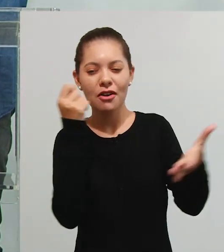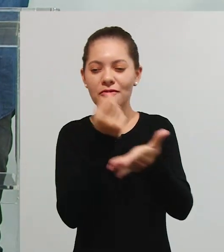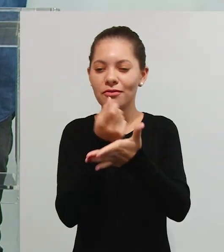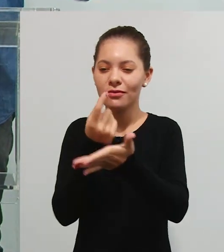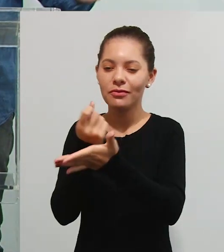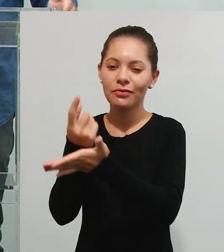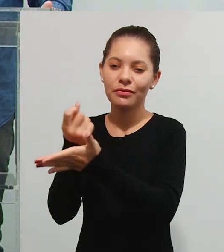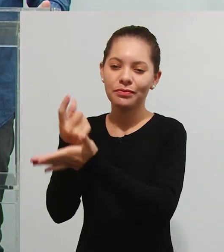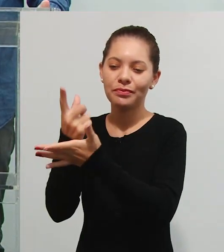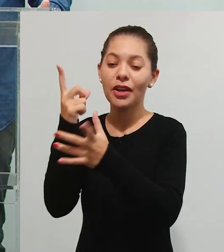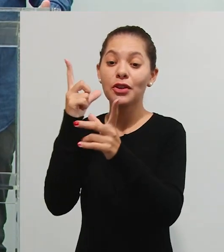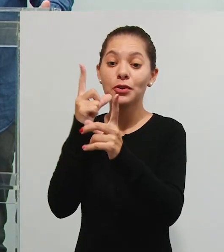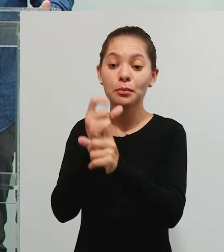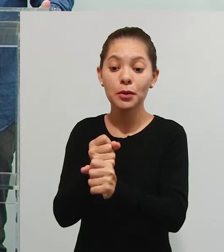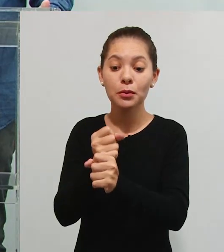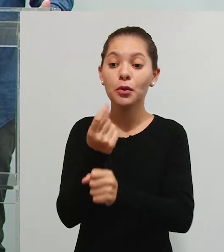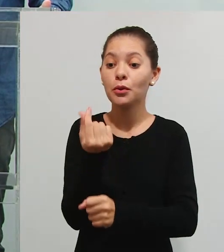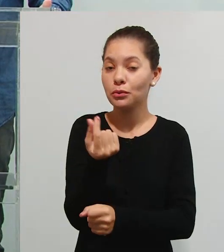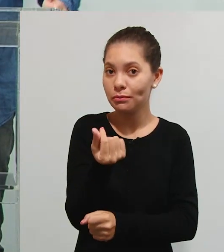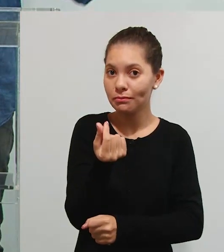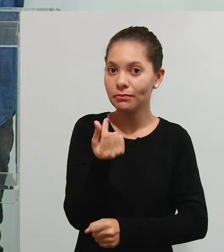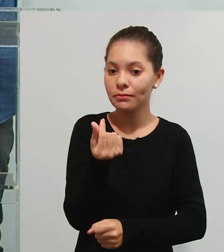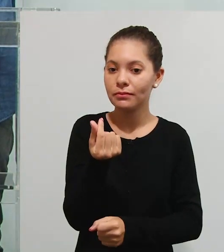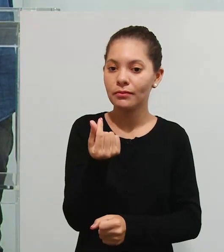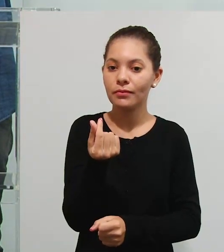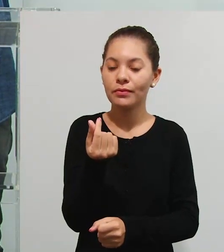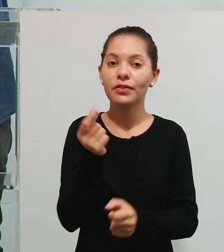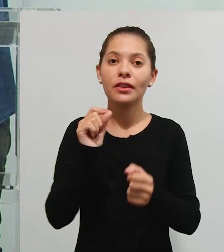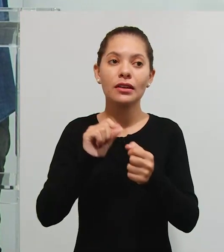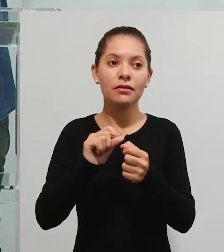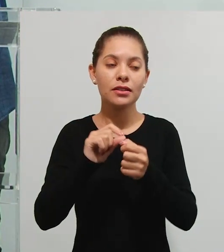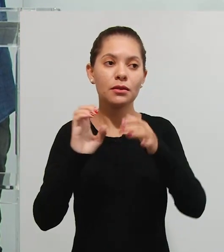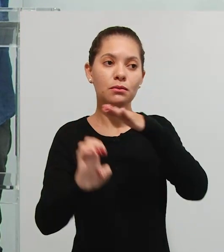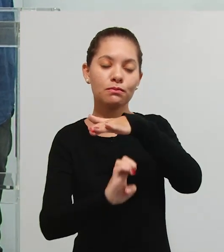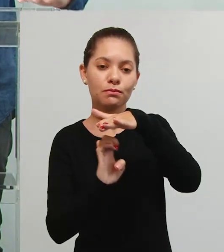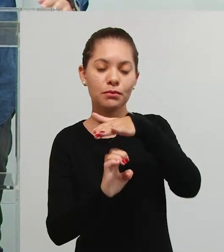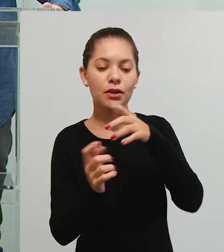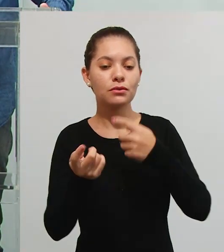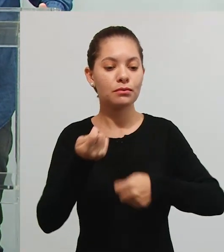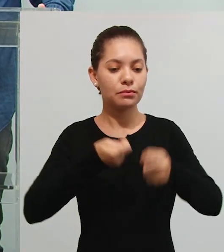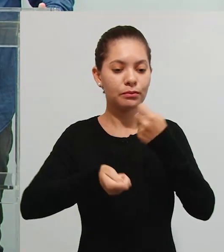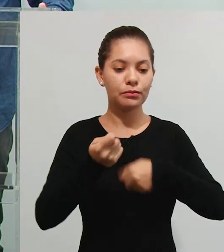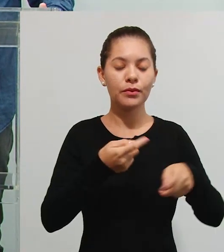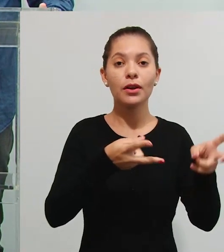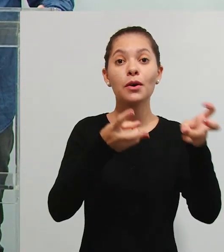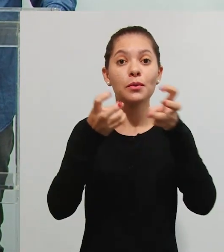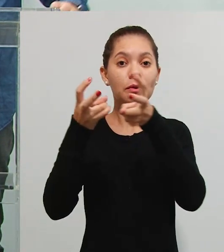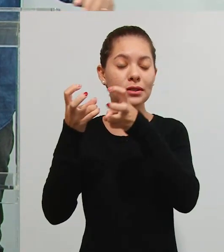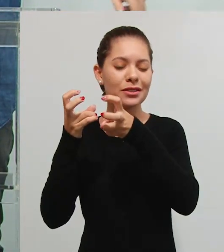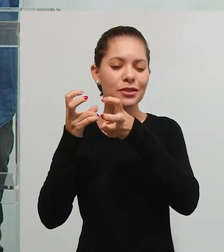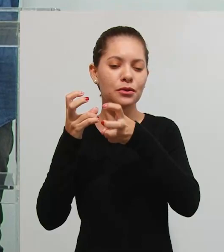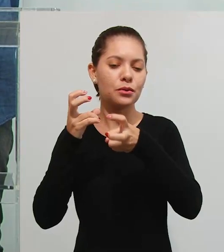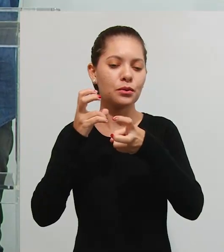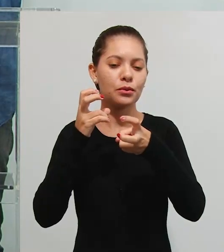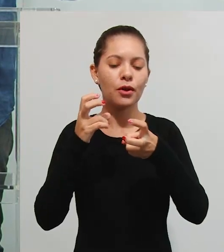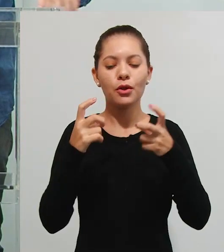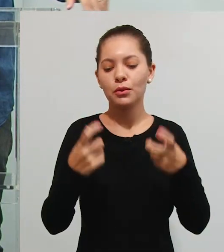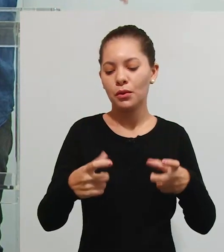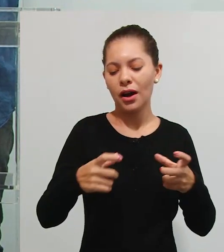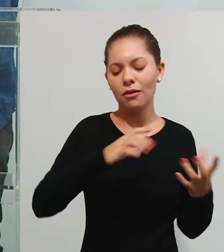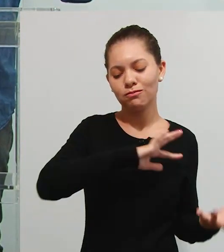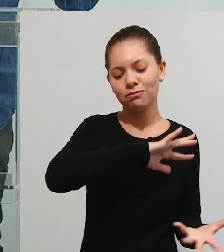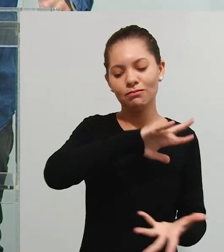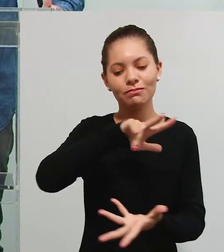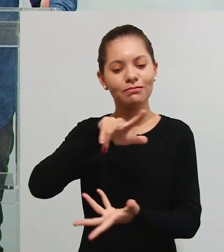aumentar, maximizar aí os lucros, que é fazer com que essa empresa, que esse negócio seja reconhecido aí de forma